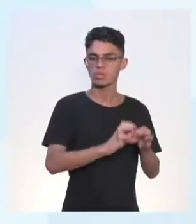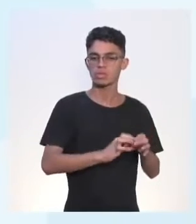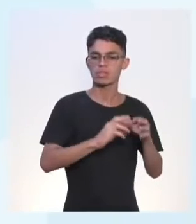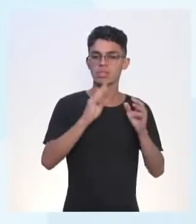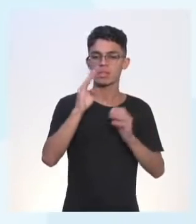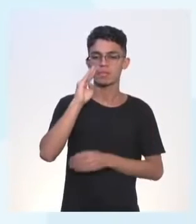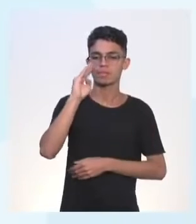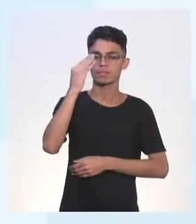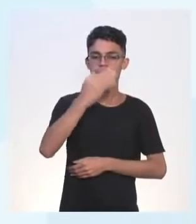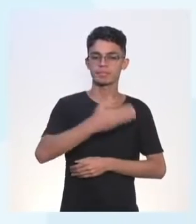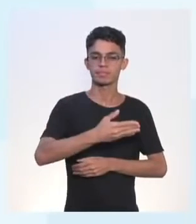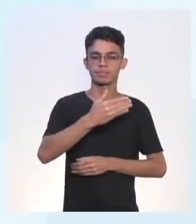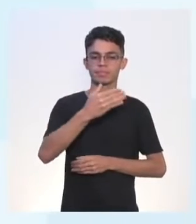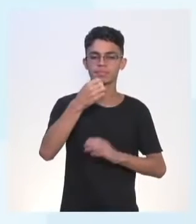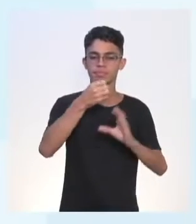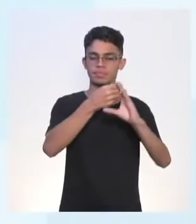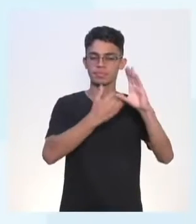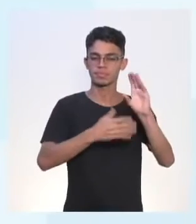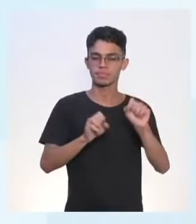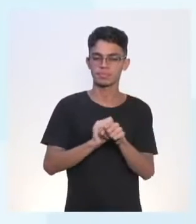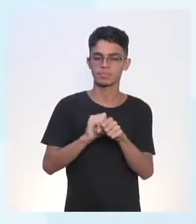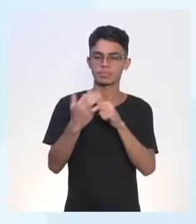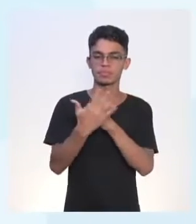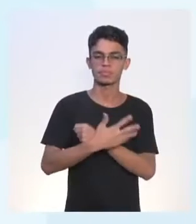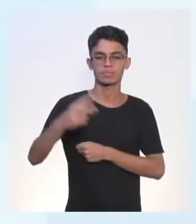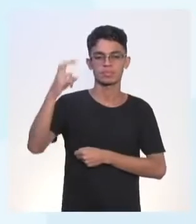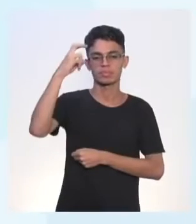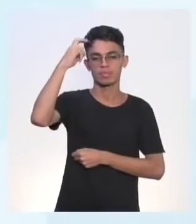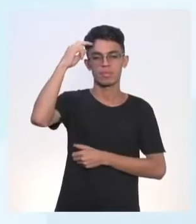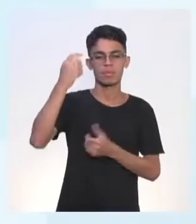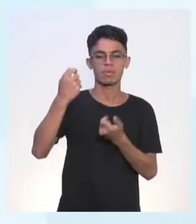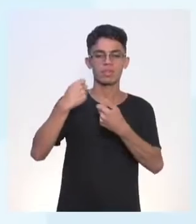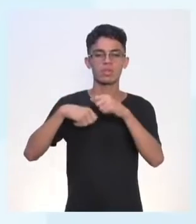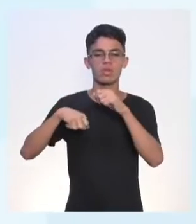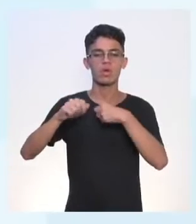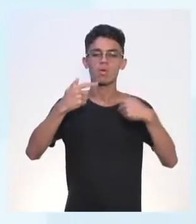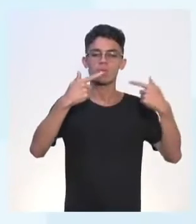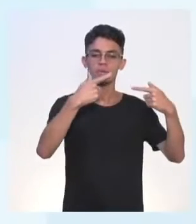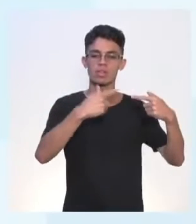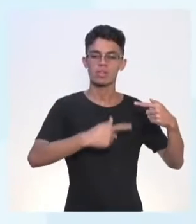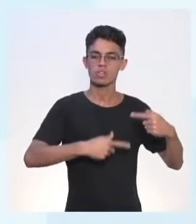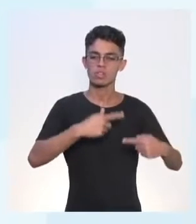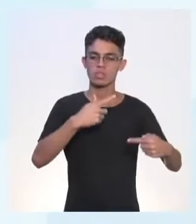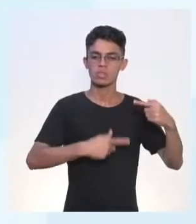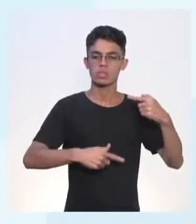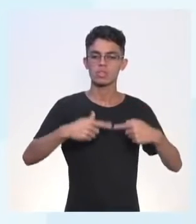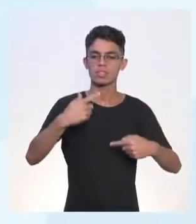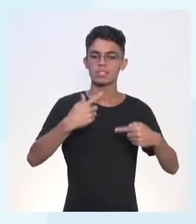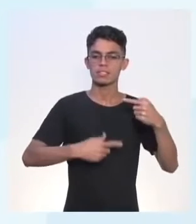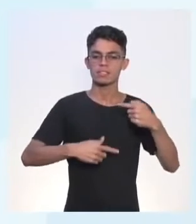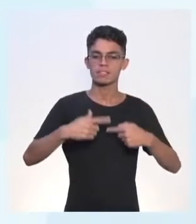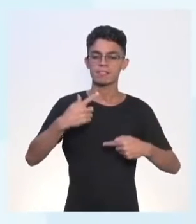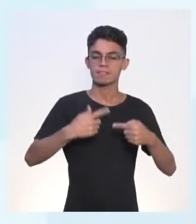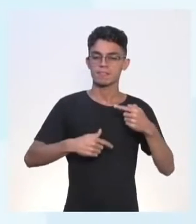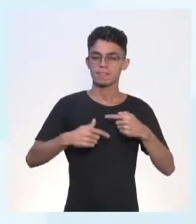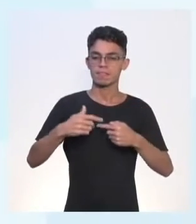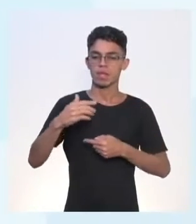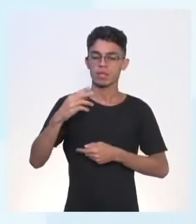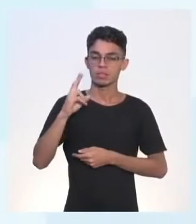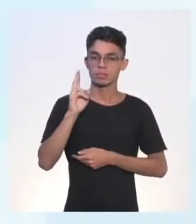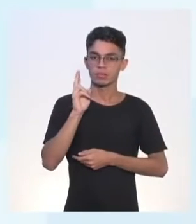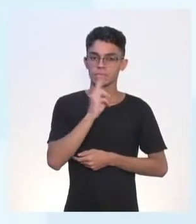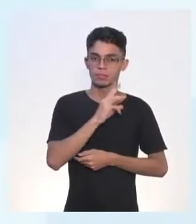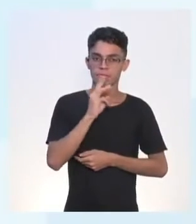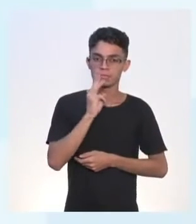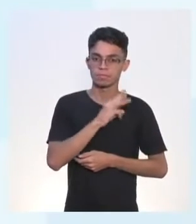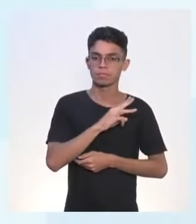principais aspectos sociais, culturais, econômicos e políticos da emergência